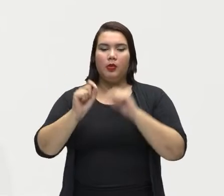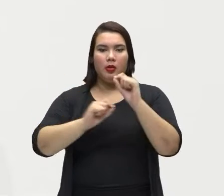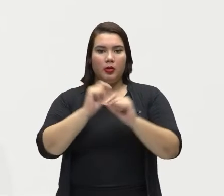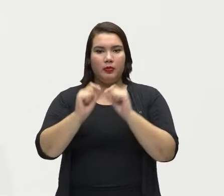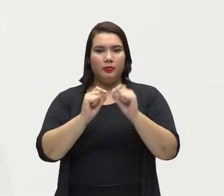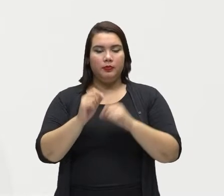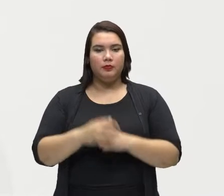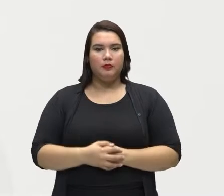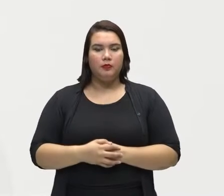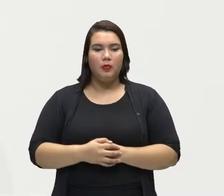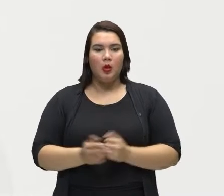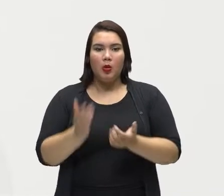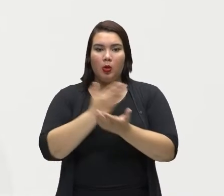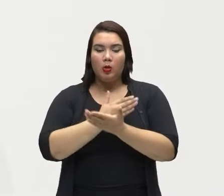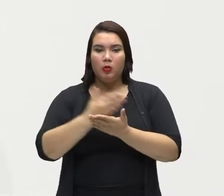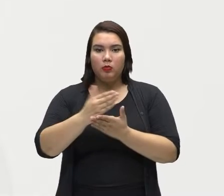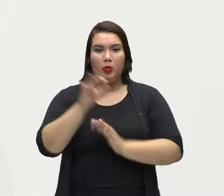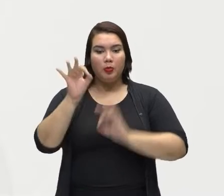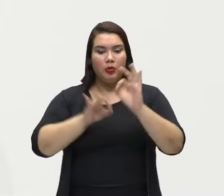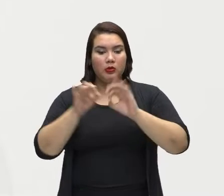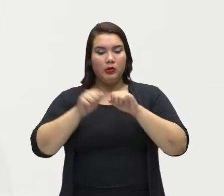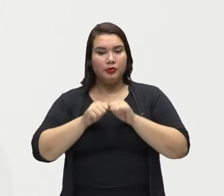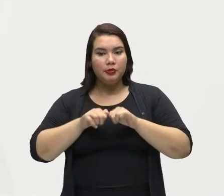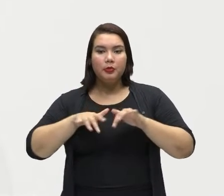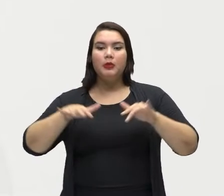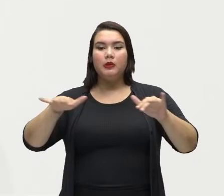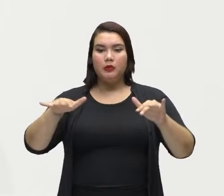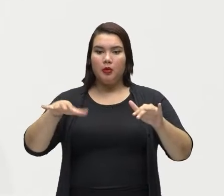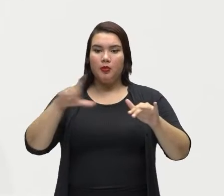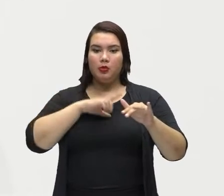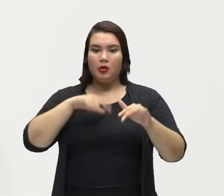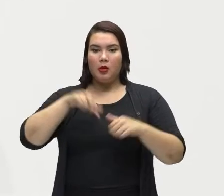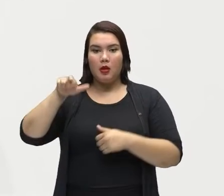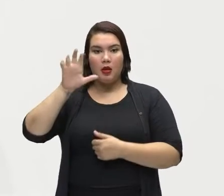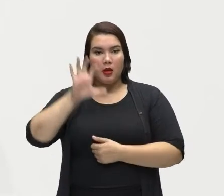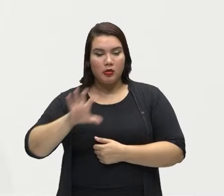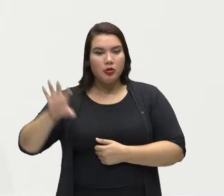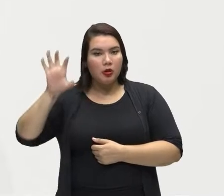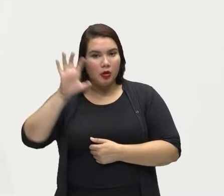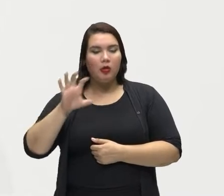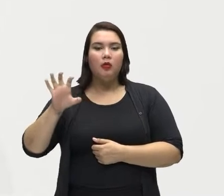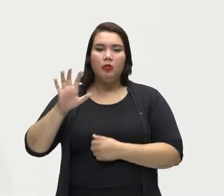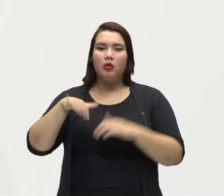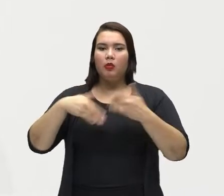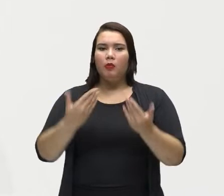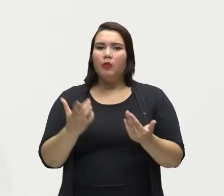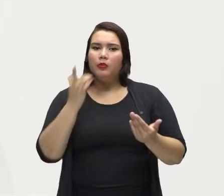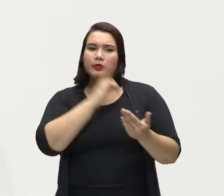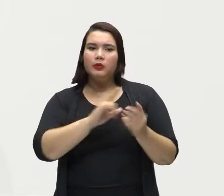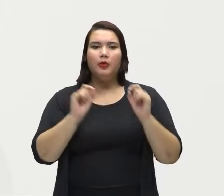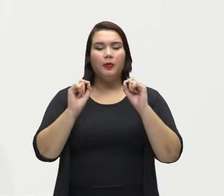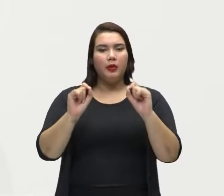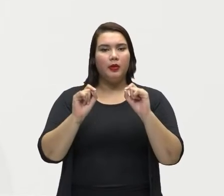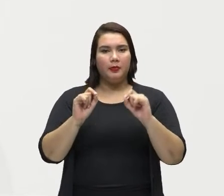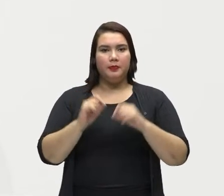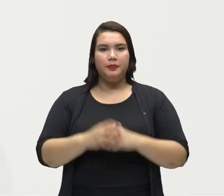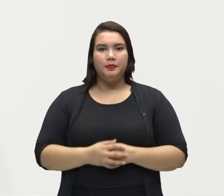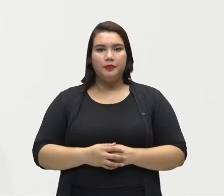árabes dão início ao seu projeto de expansão e dominam aquela região do Maghreb, eles conseguem, então,